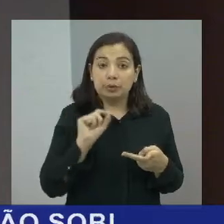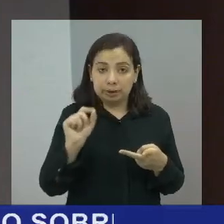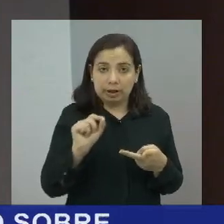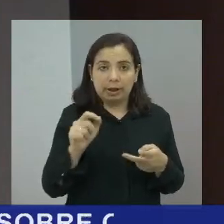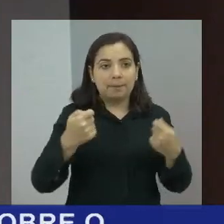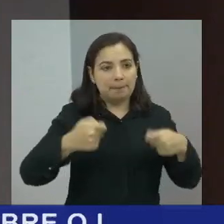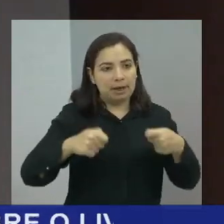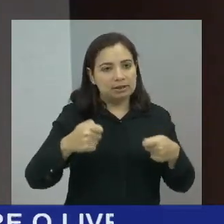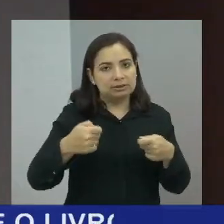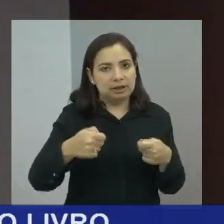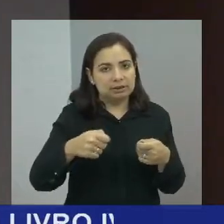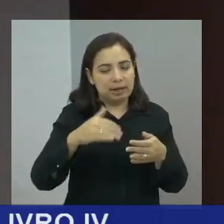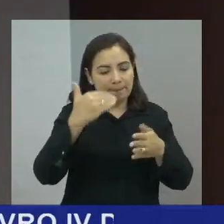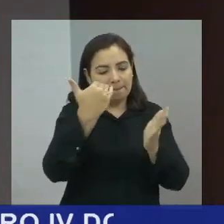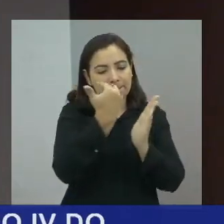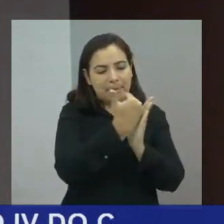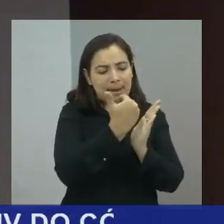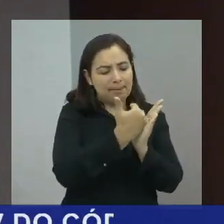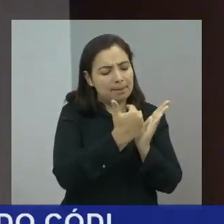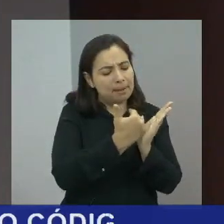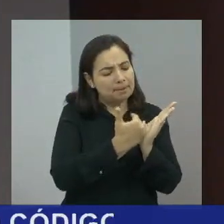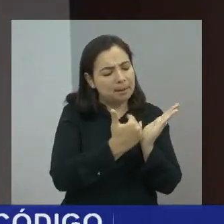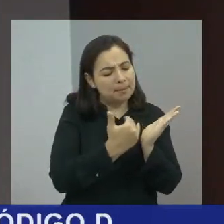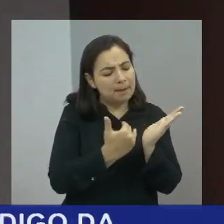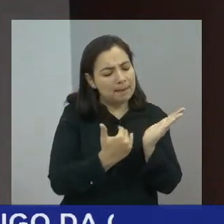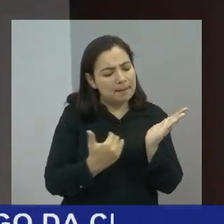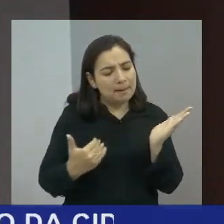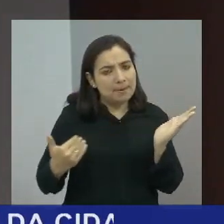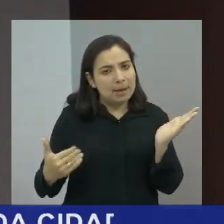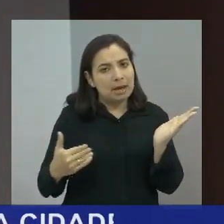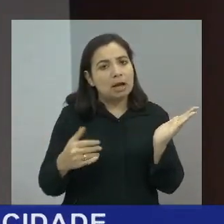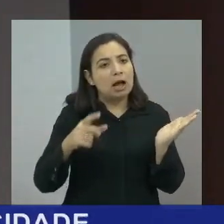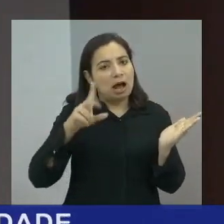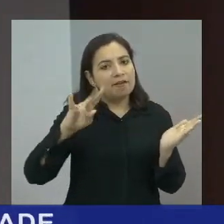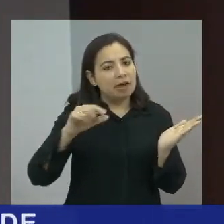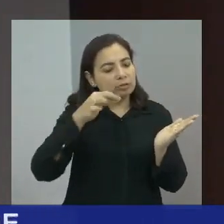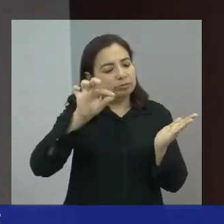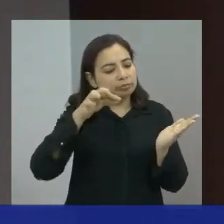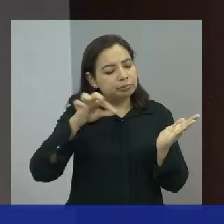um checklist, indicando quando é que ele vai